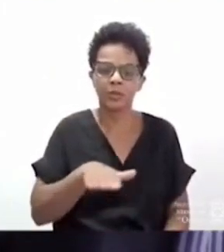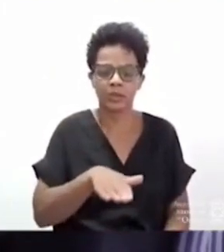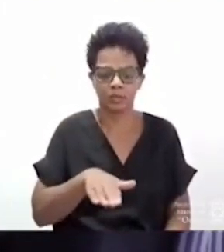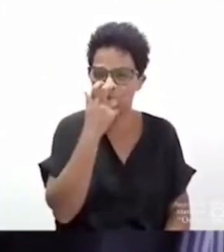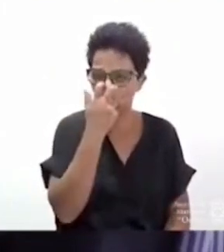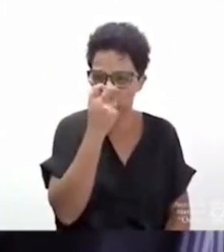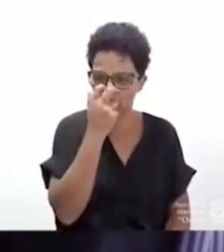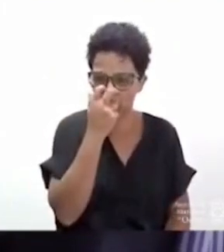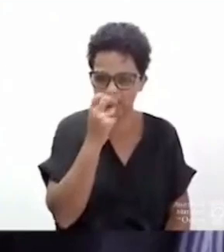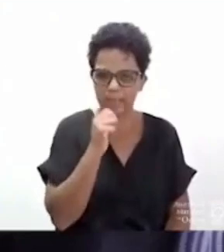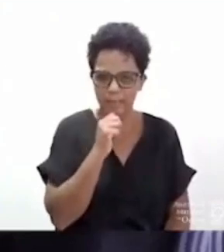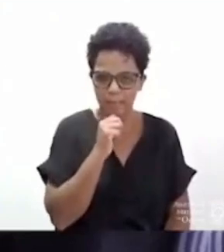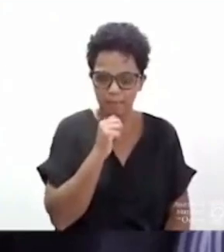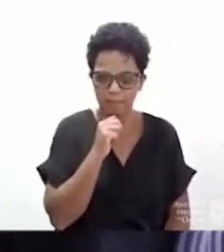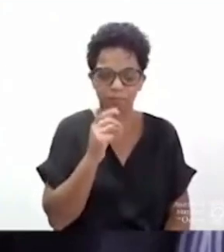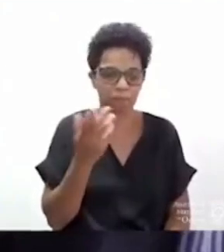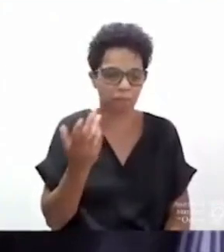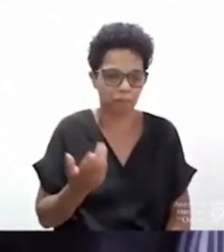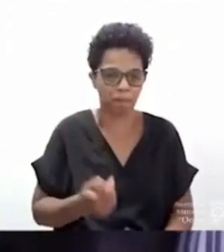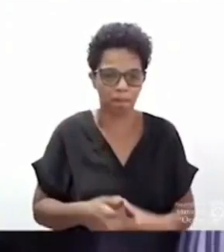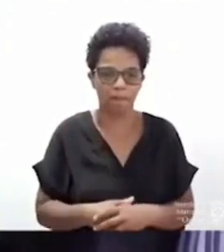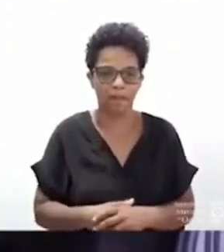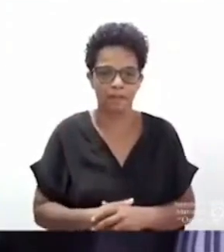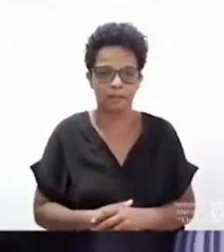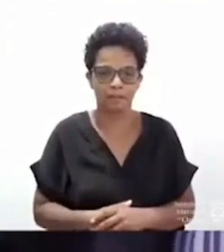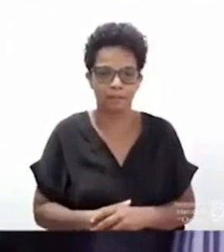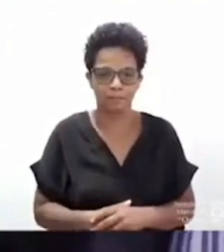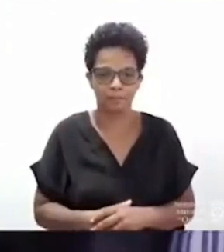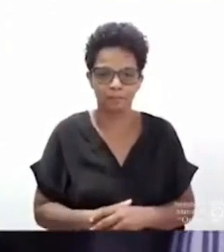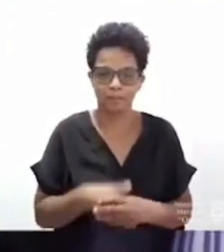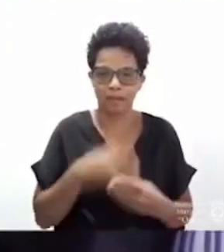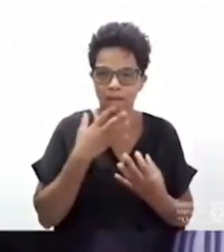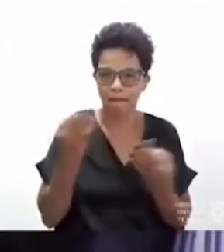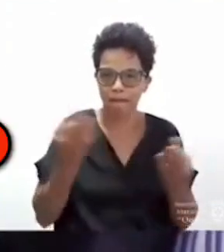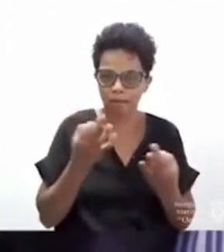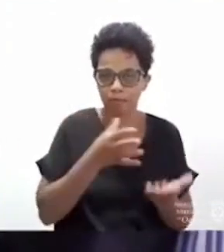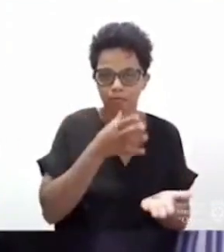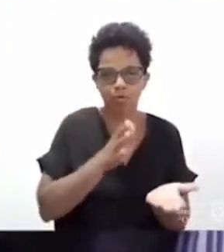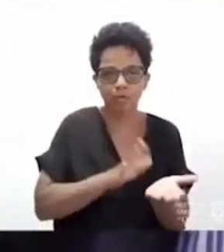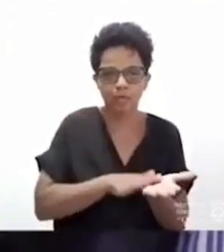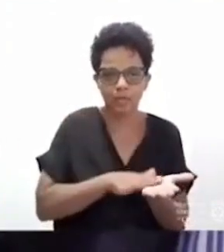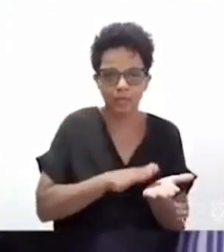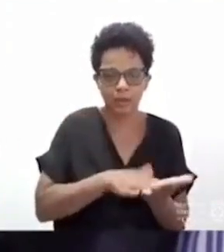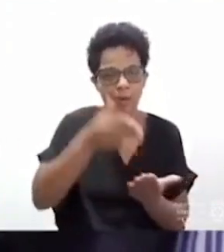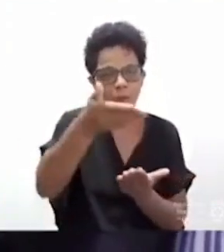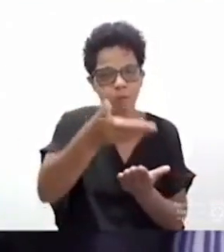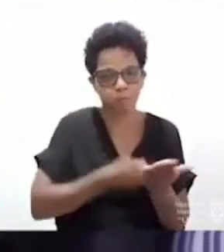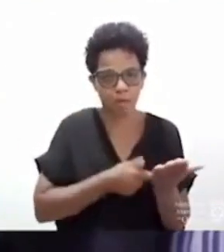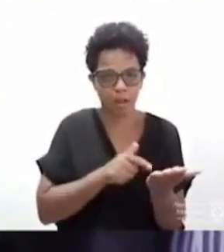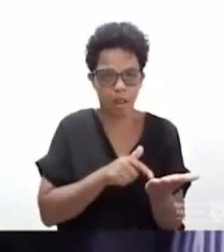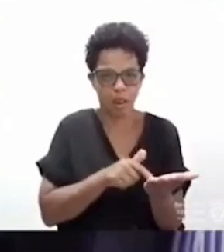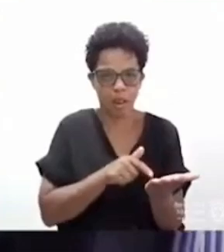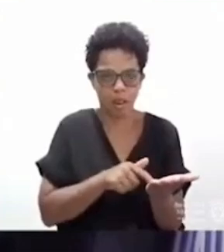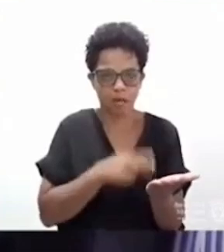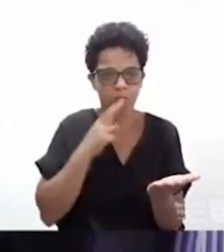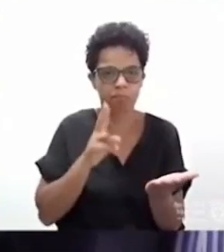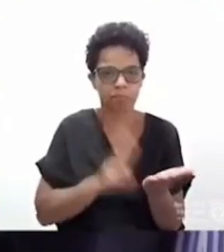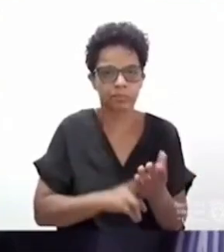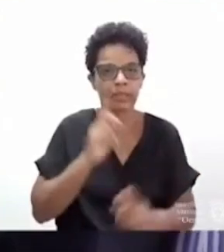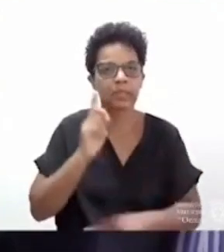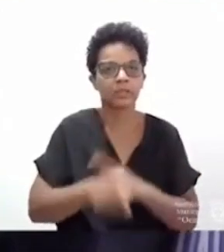curiosa, é que apesar da justificação que está na documentação, a verdade é